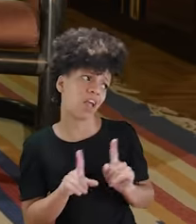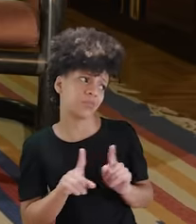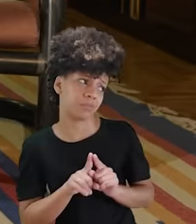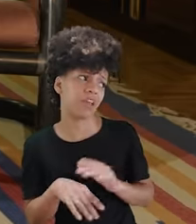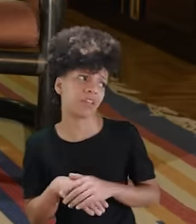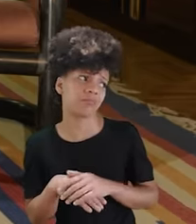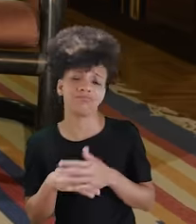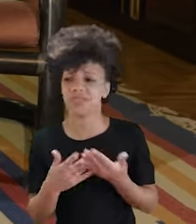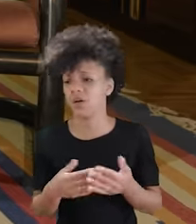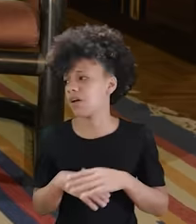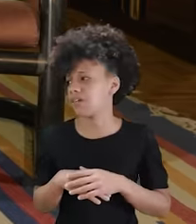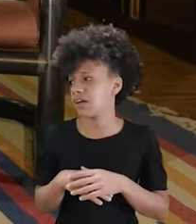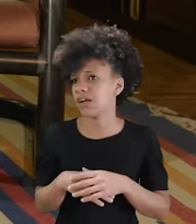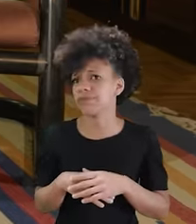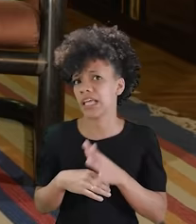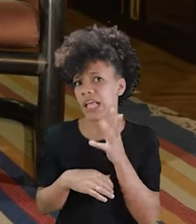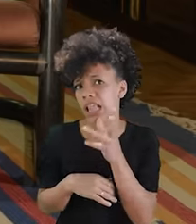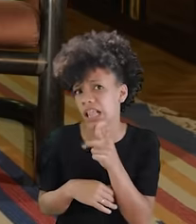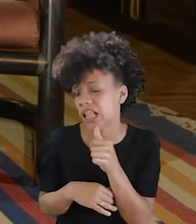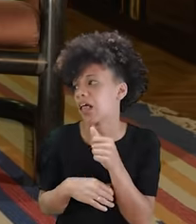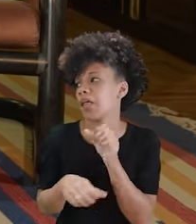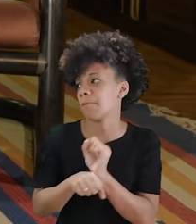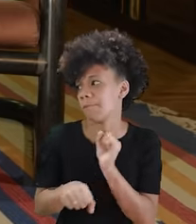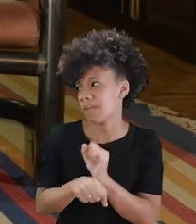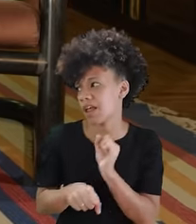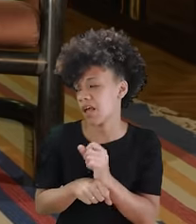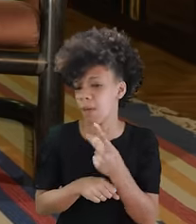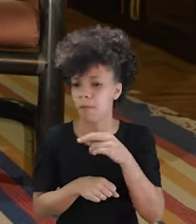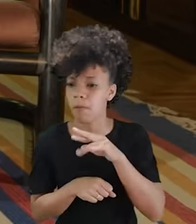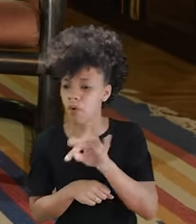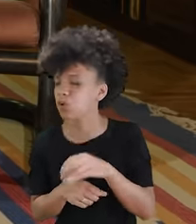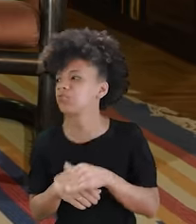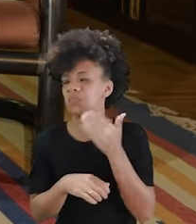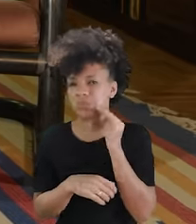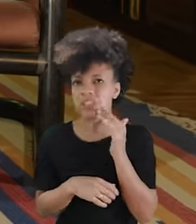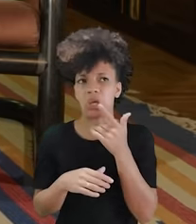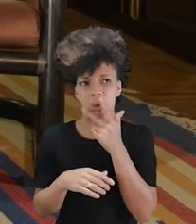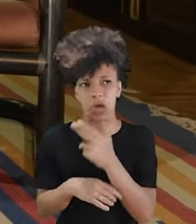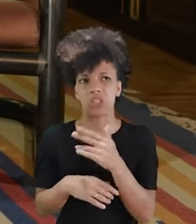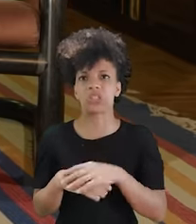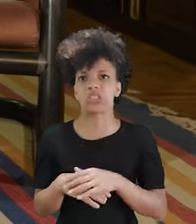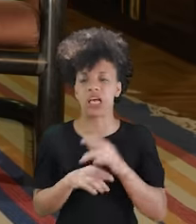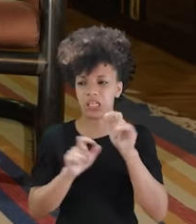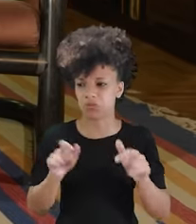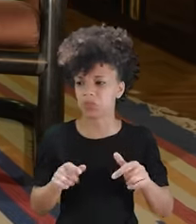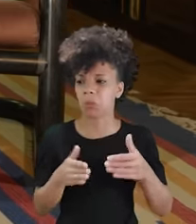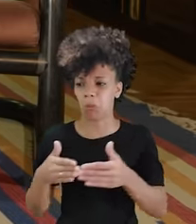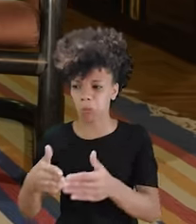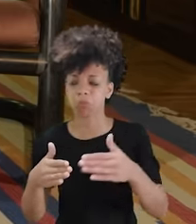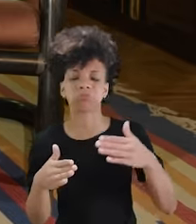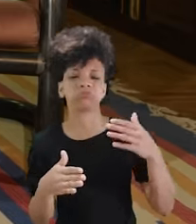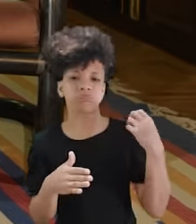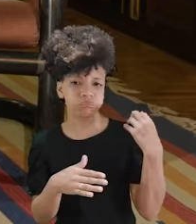entendo Cara eu acho o a galera que faz Cruzeiro muito guerreiro muito guerreiro O que foi Moça tem umas coisas que